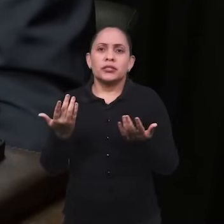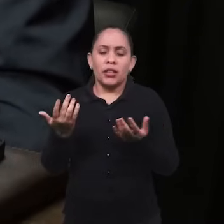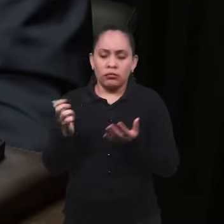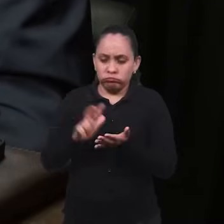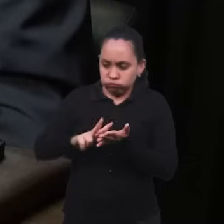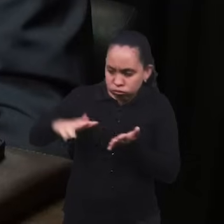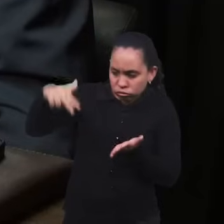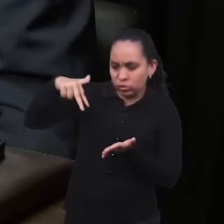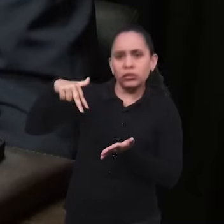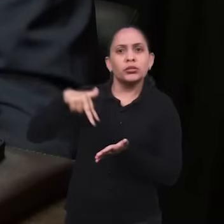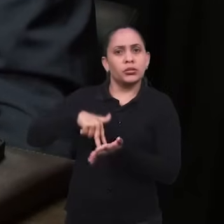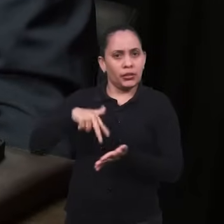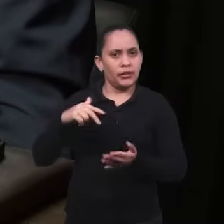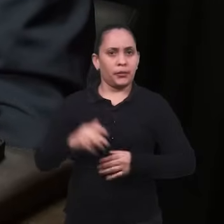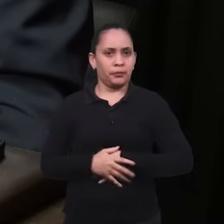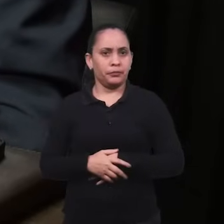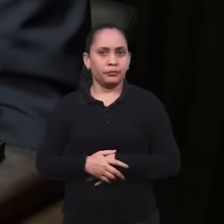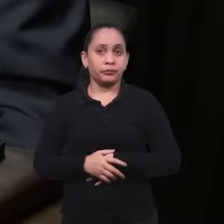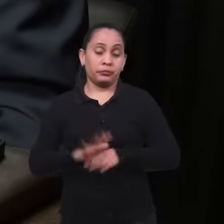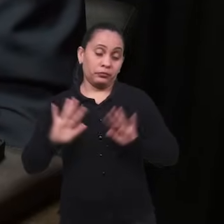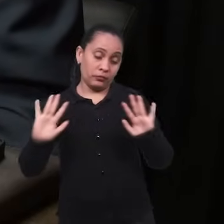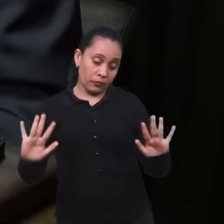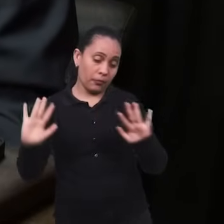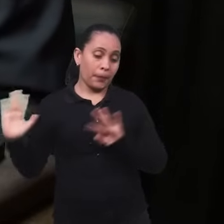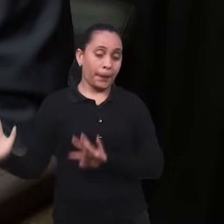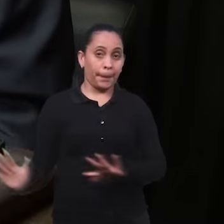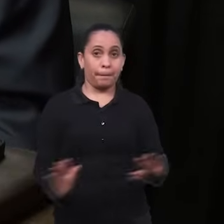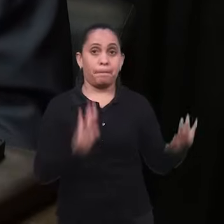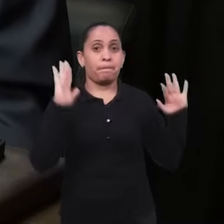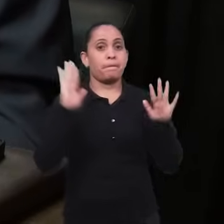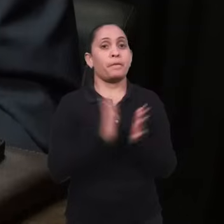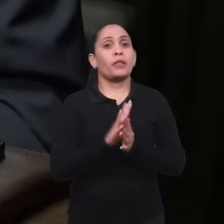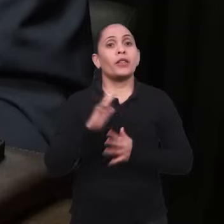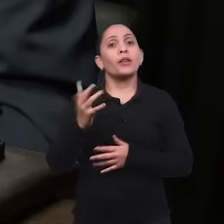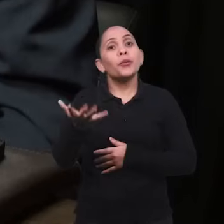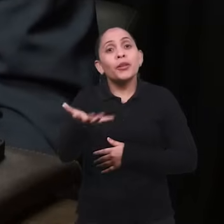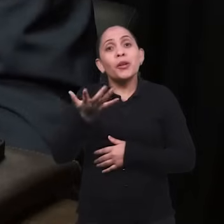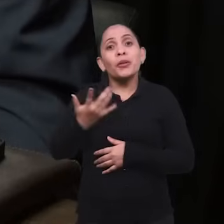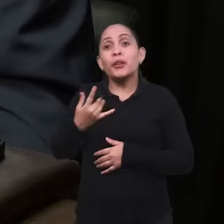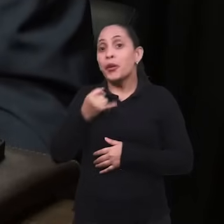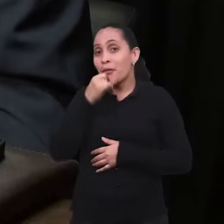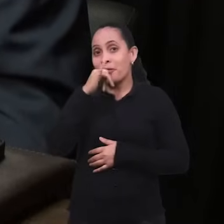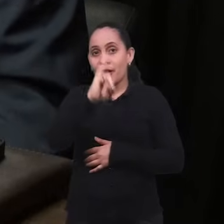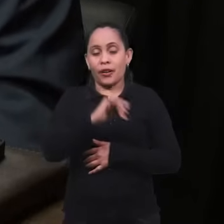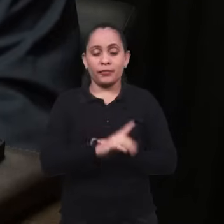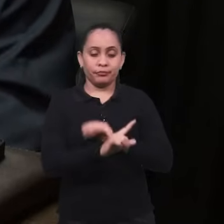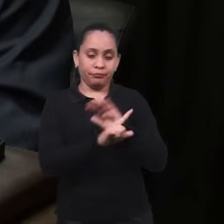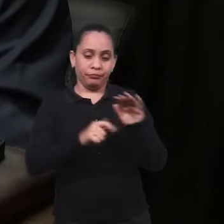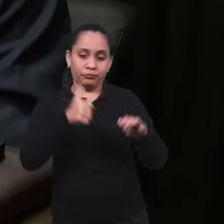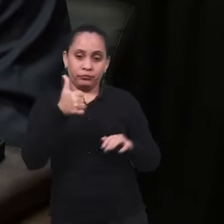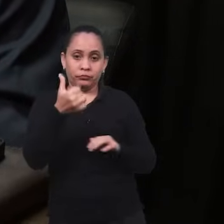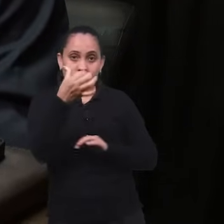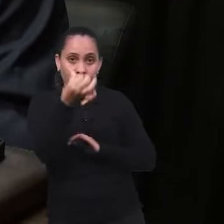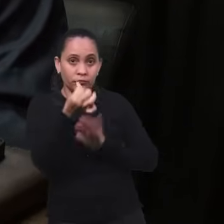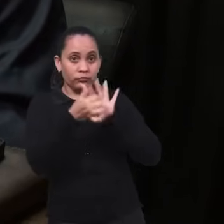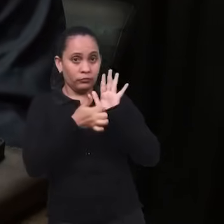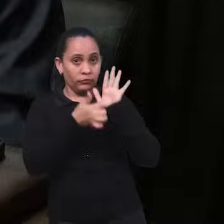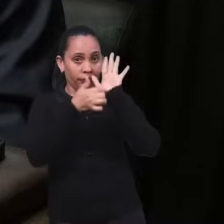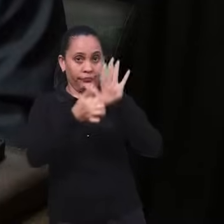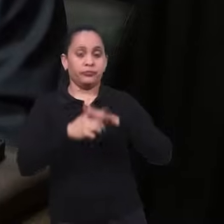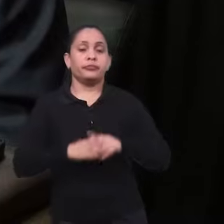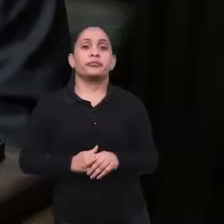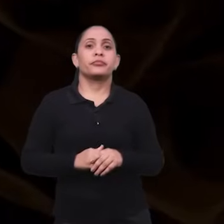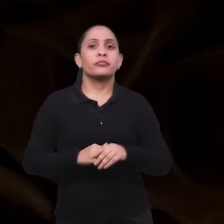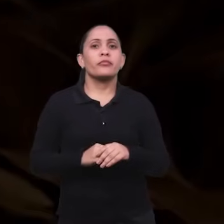ressurreição, de tudo mais. Então, mais interessante, pastor Peixoto, que eu queria chamar, é que no verso 16, ele